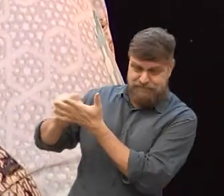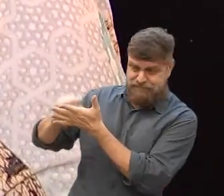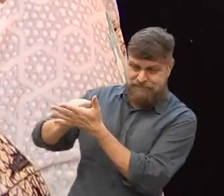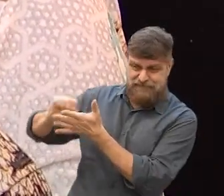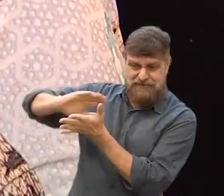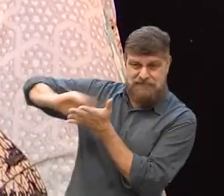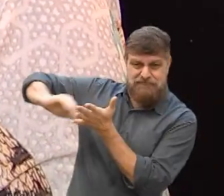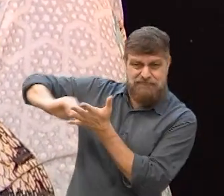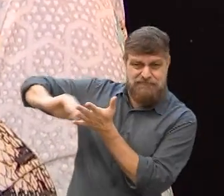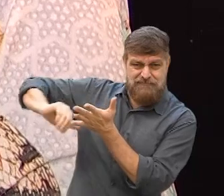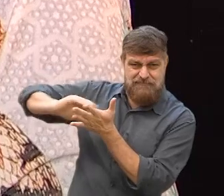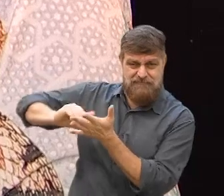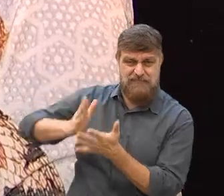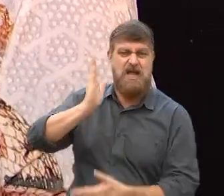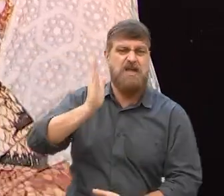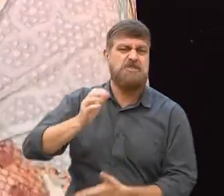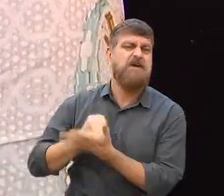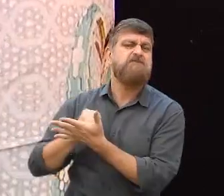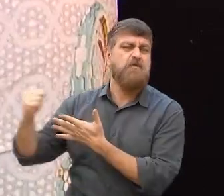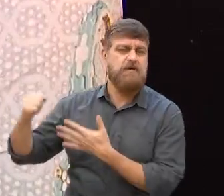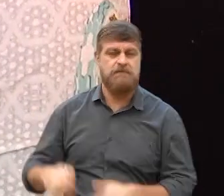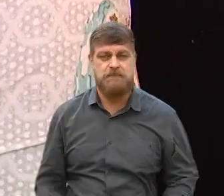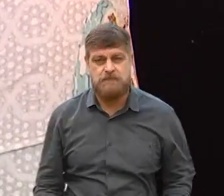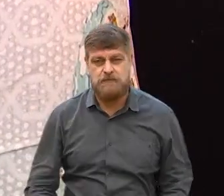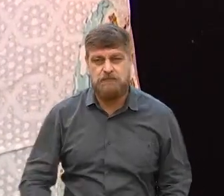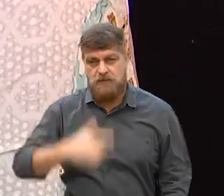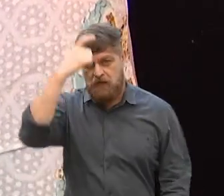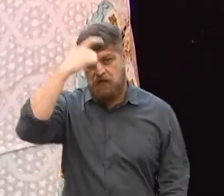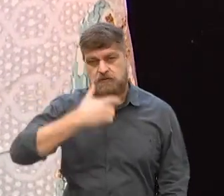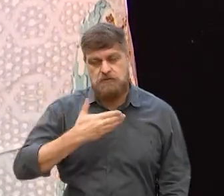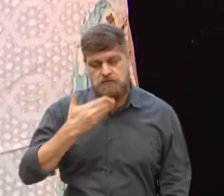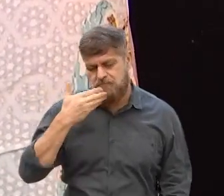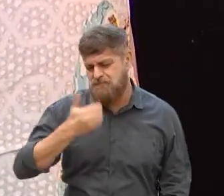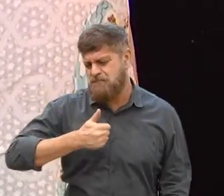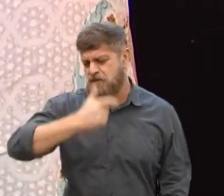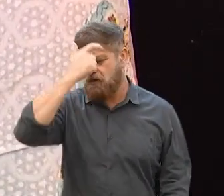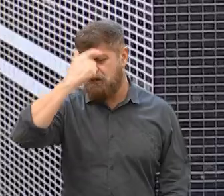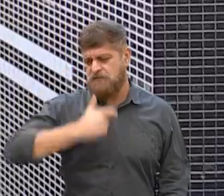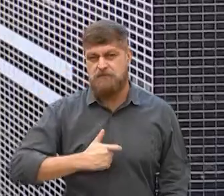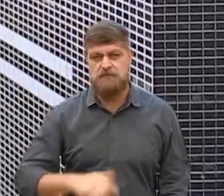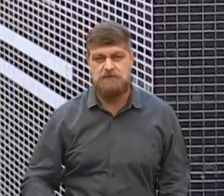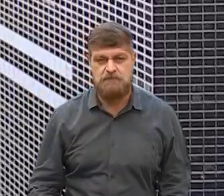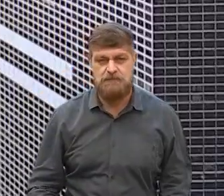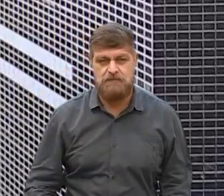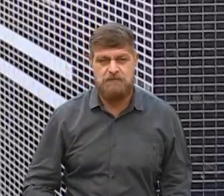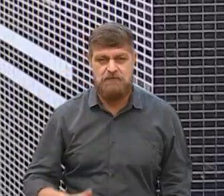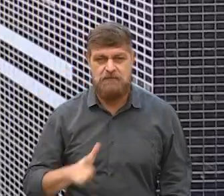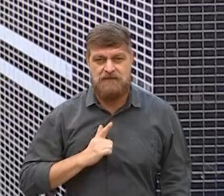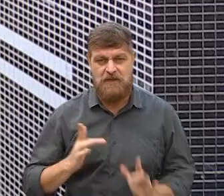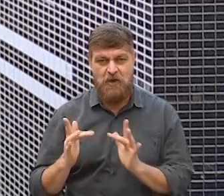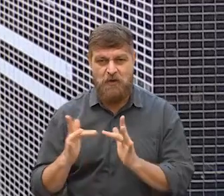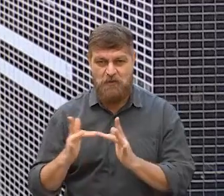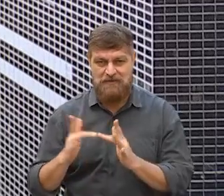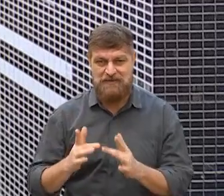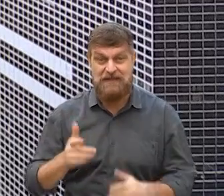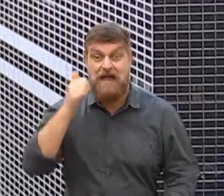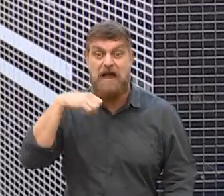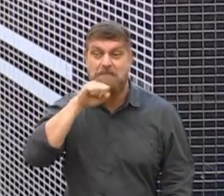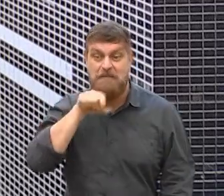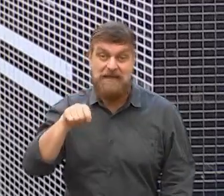cada atendimento que a gente fazia, eles indicavam mais e mais e a gente foi ficando conhecido no mercado. E a gente acabou